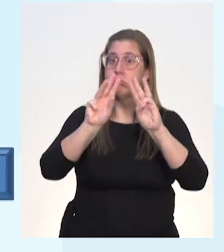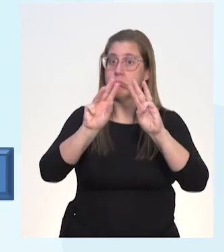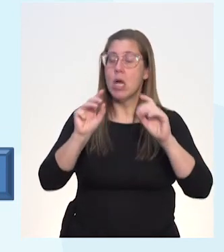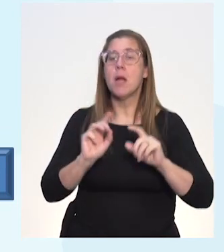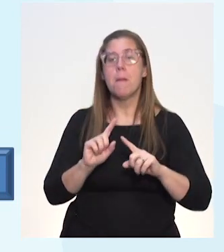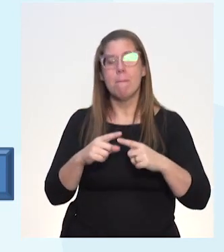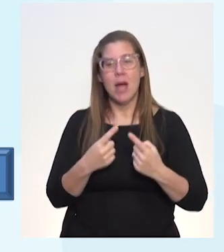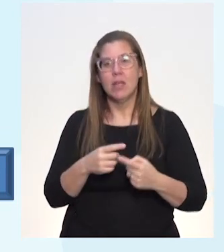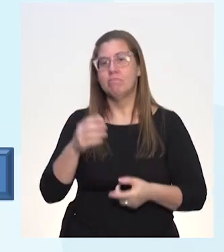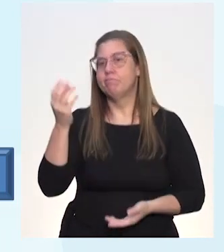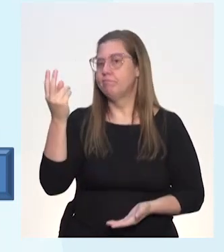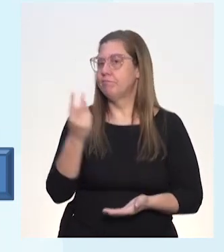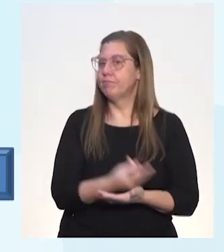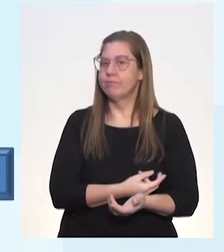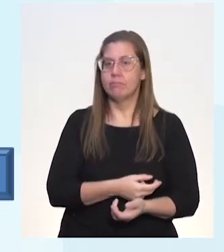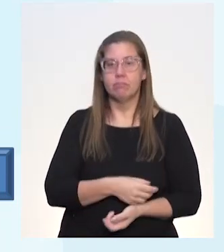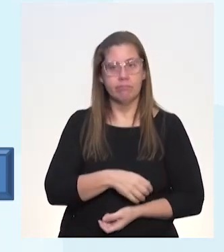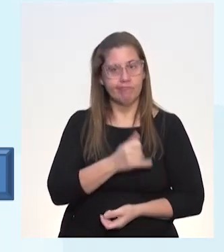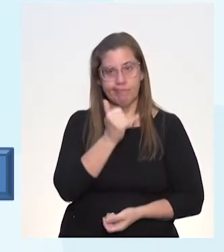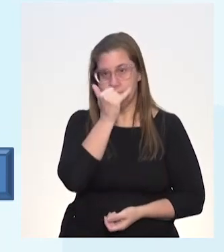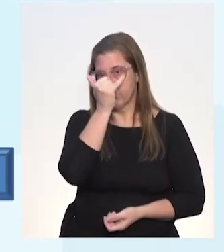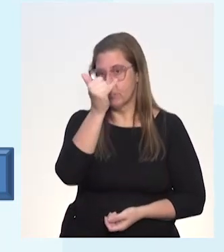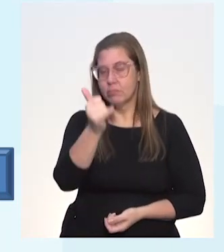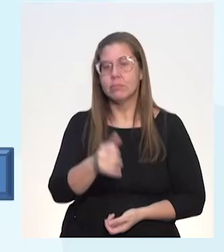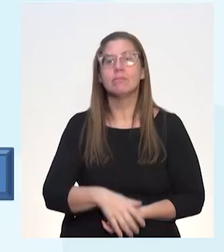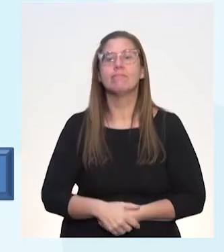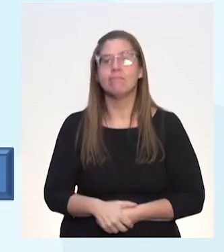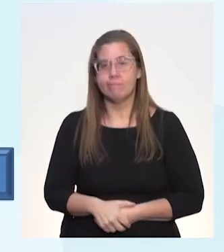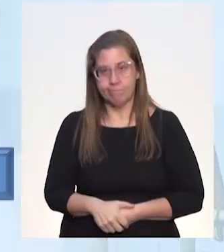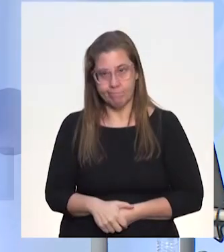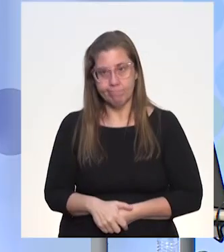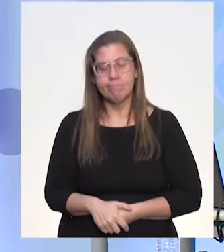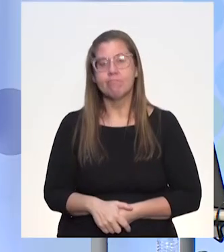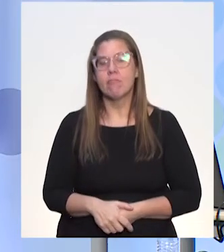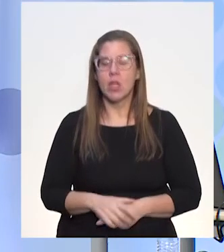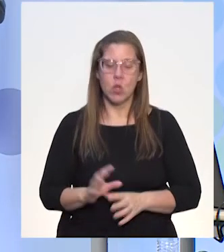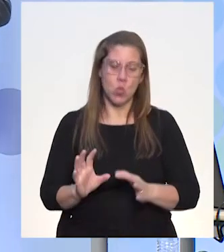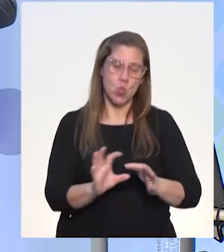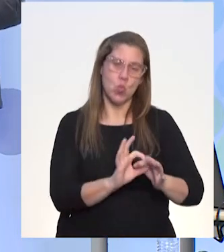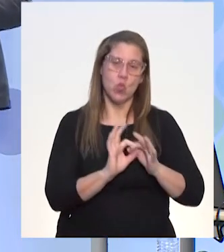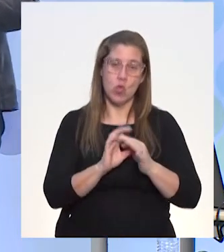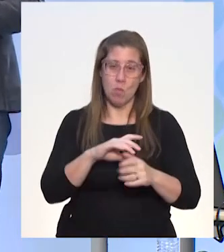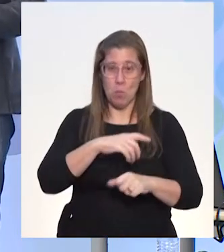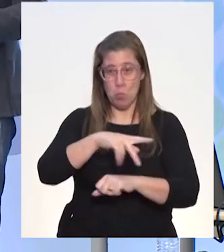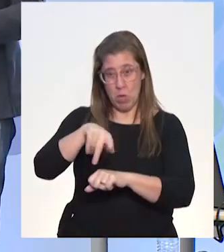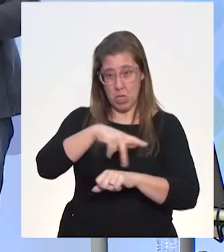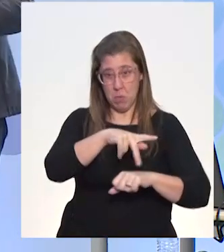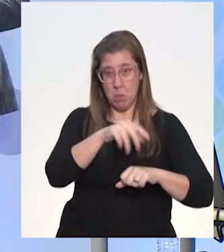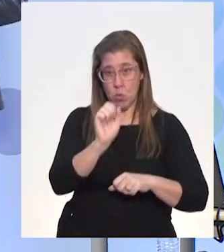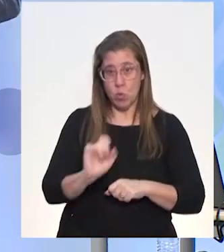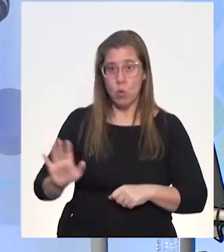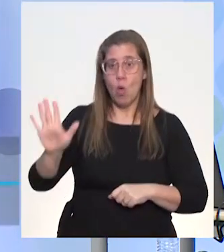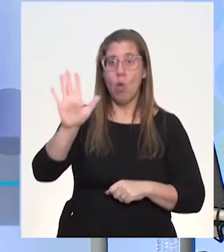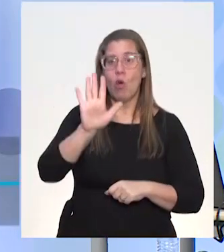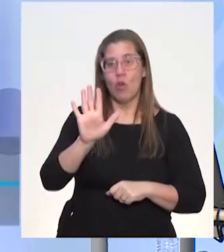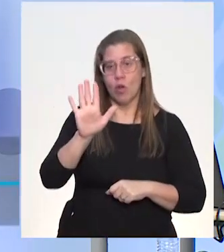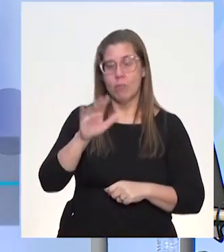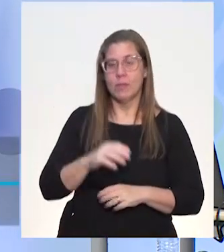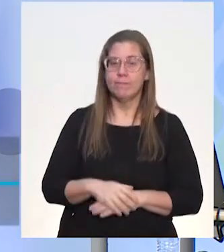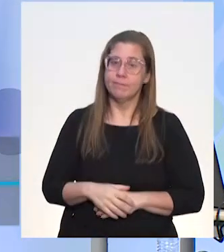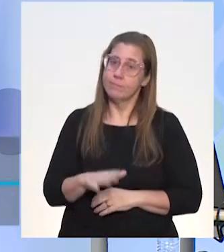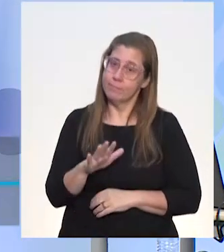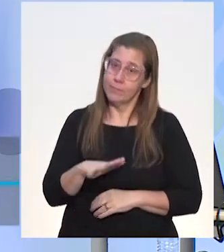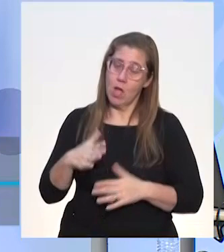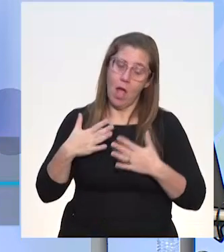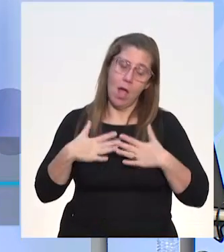que fracassa no sentido de manter diplomaticamente as relações entre os países europeus numa esfera